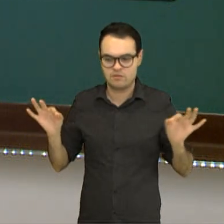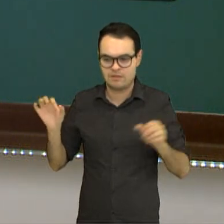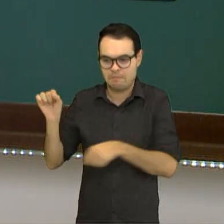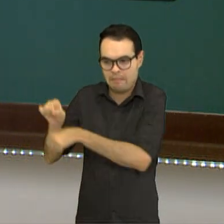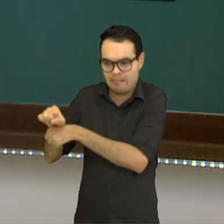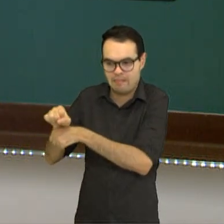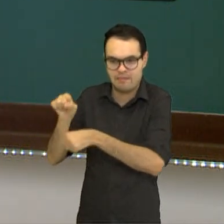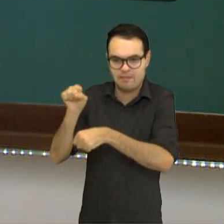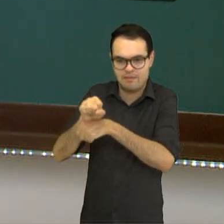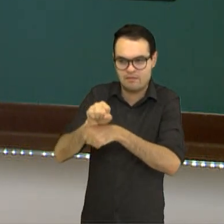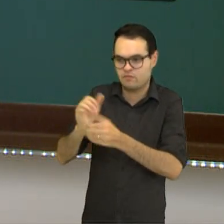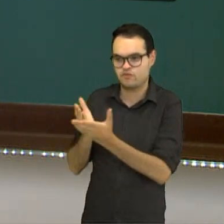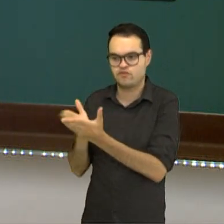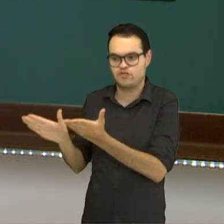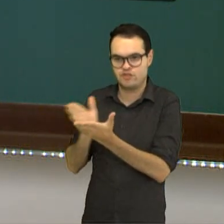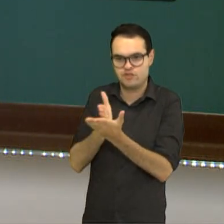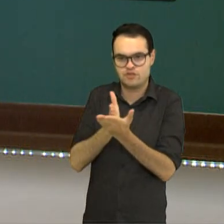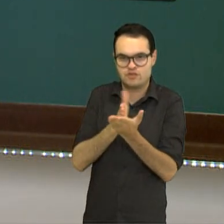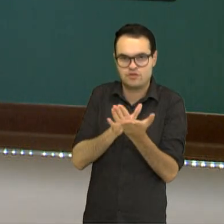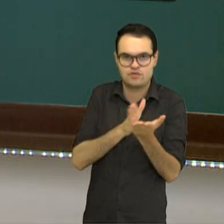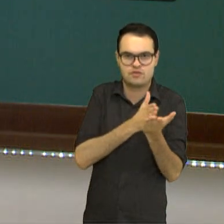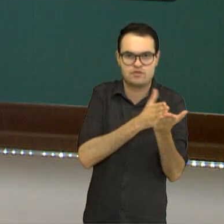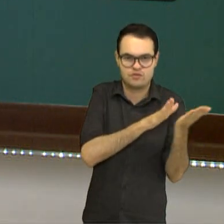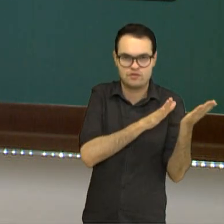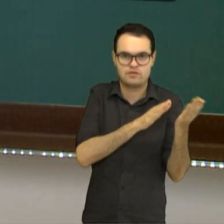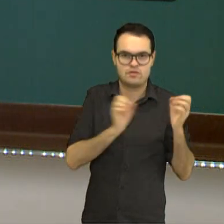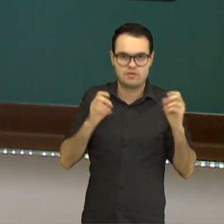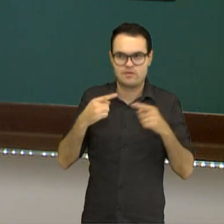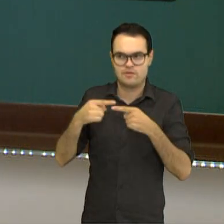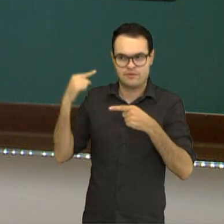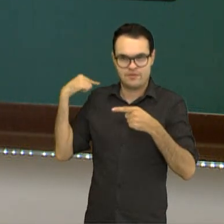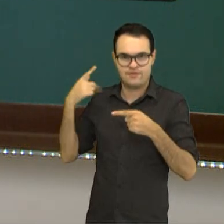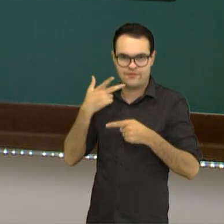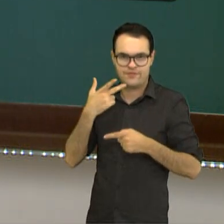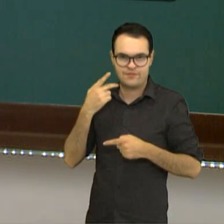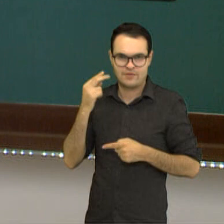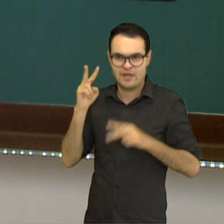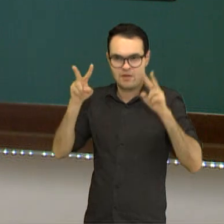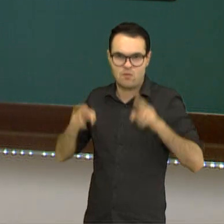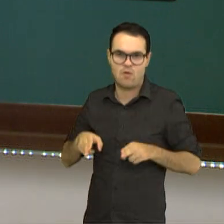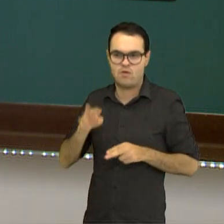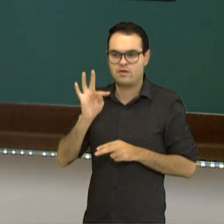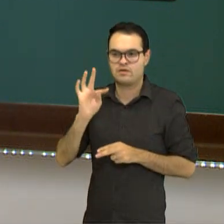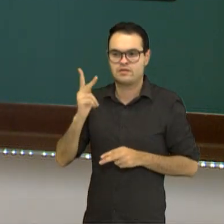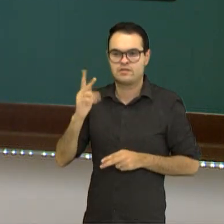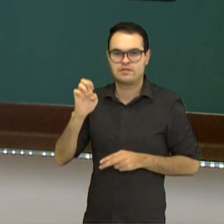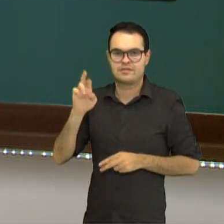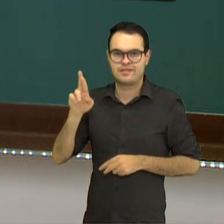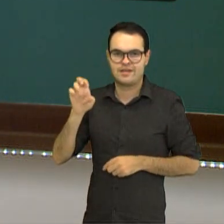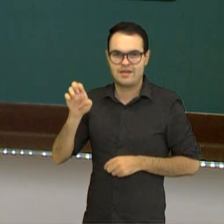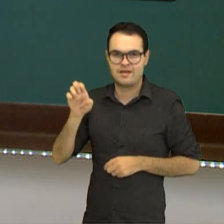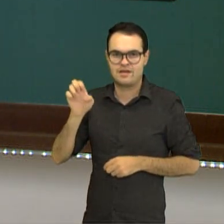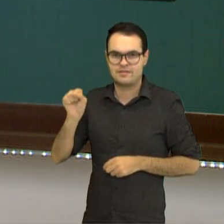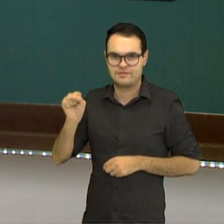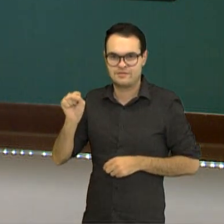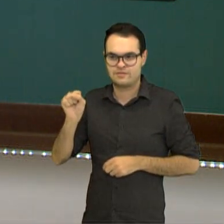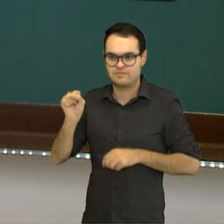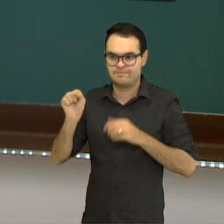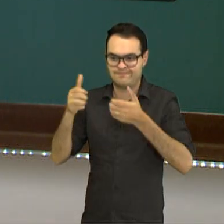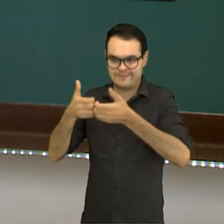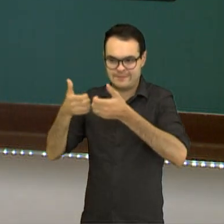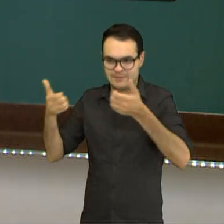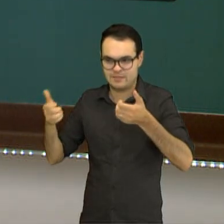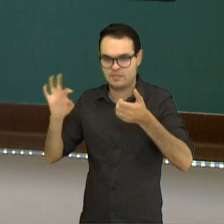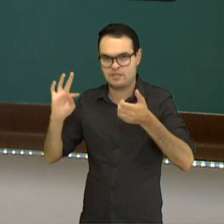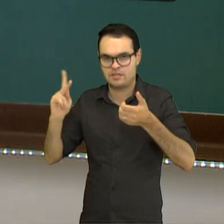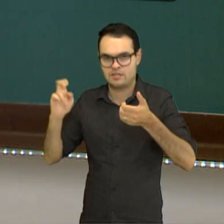The contractions, aquelas contrações que a gente viu no there's, né? Eu colocaria there is, por exemplo. The